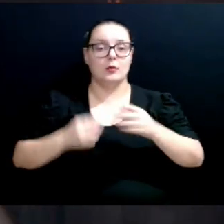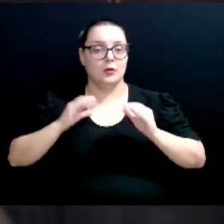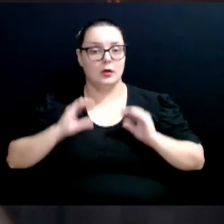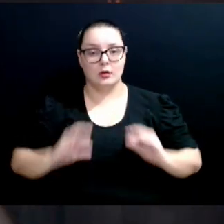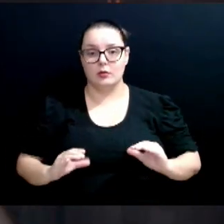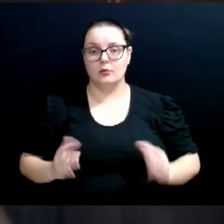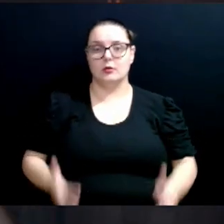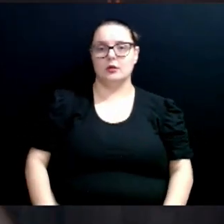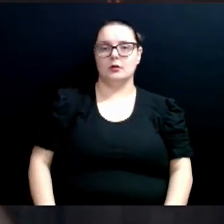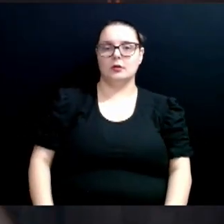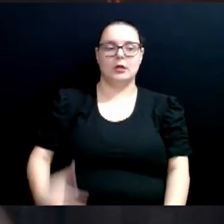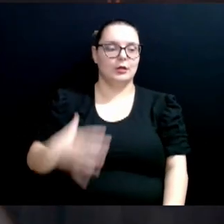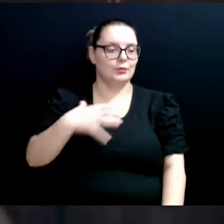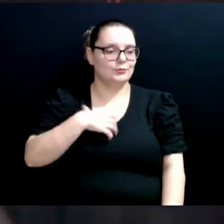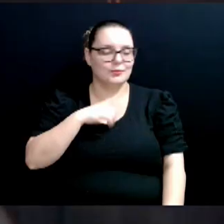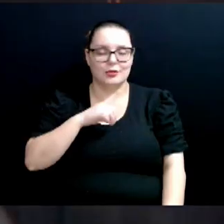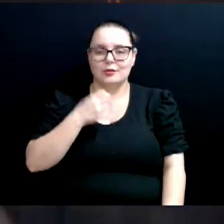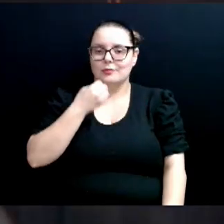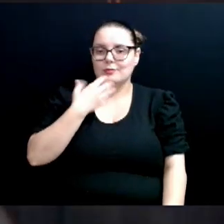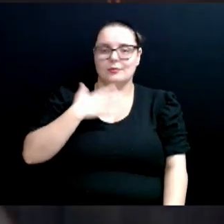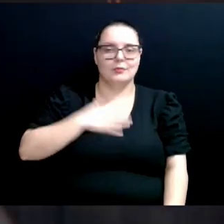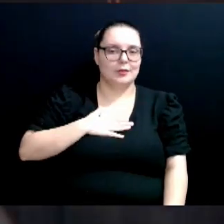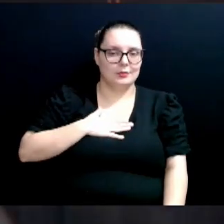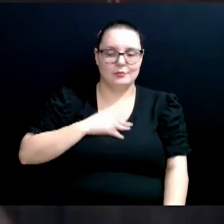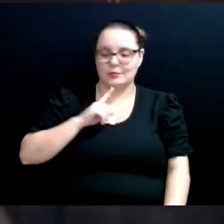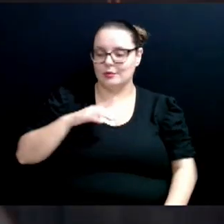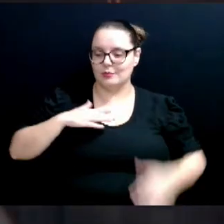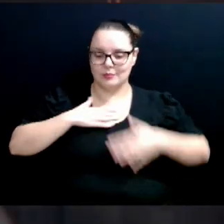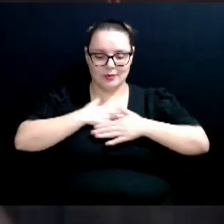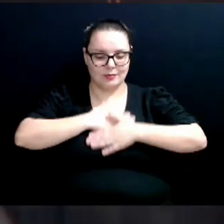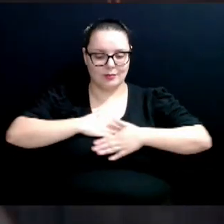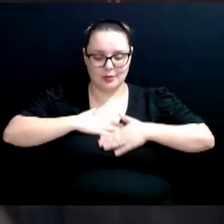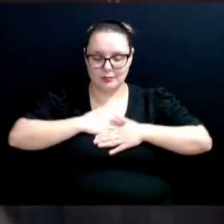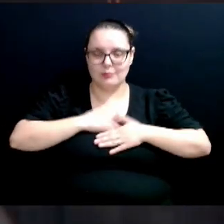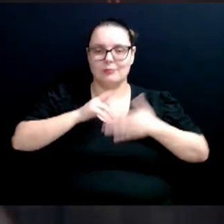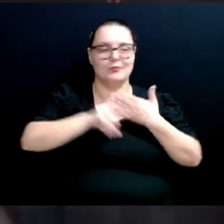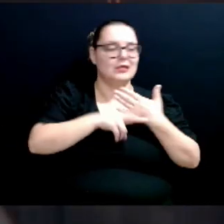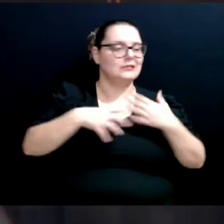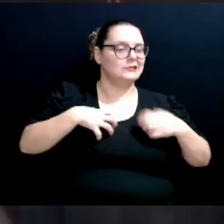que não está me fazendo bem, que não está me agradando, que está me gerando angústia,